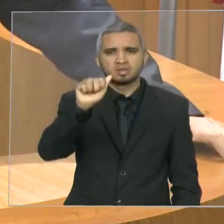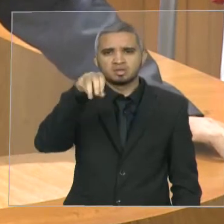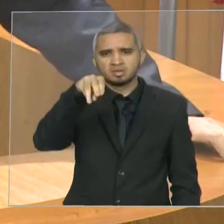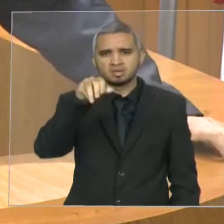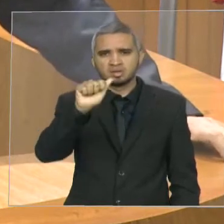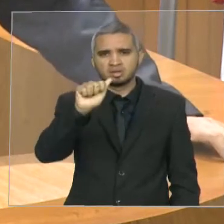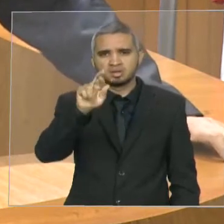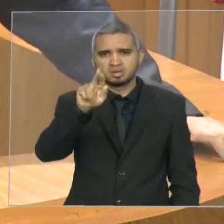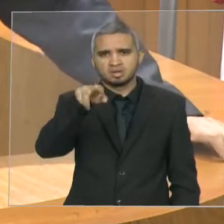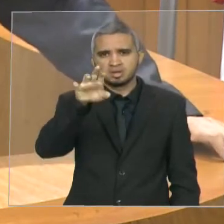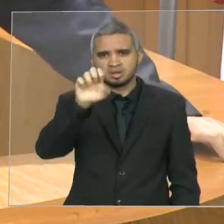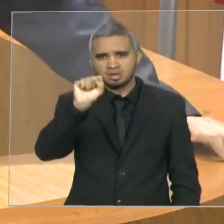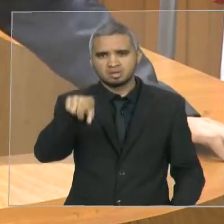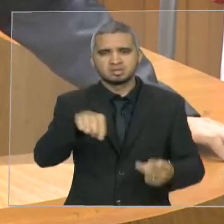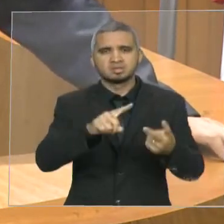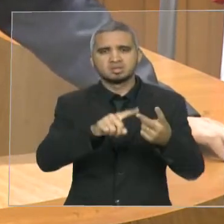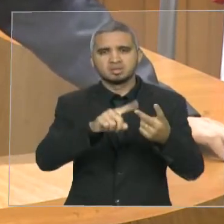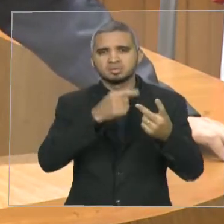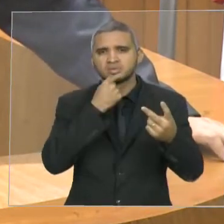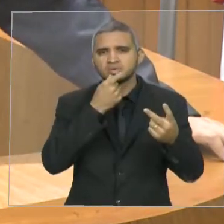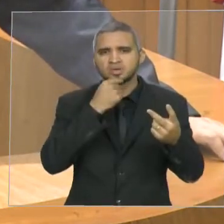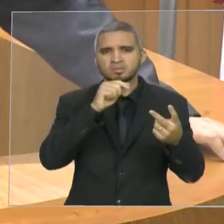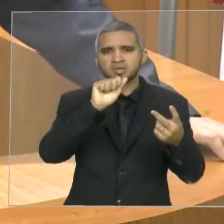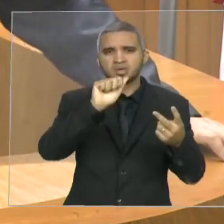escritor Adalberto Franklin,